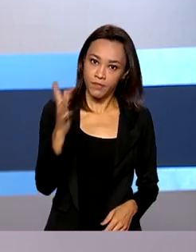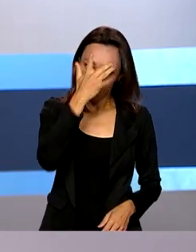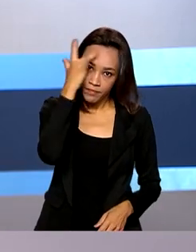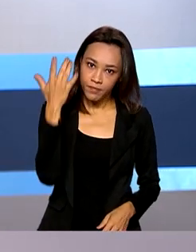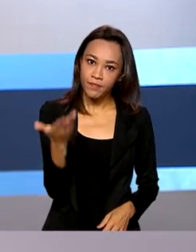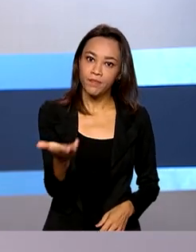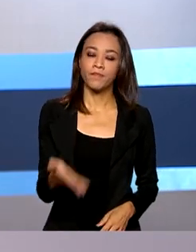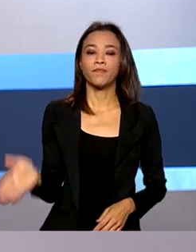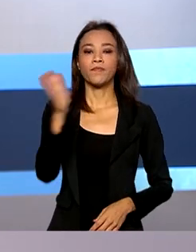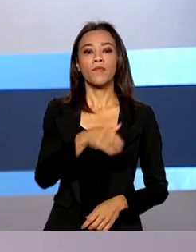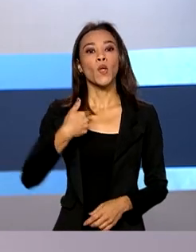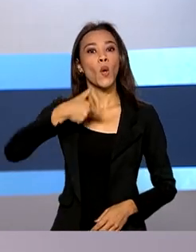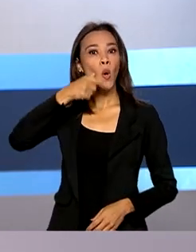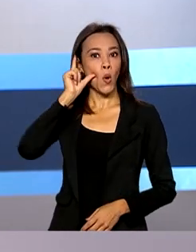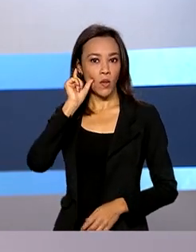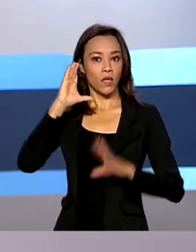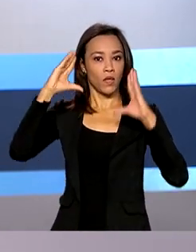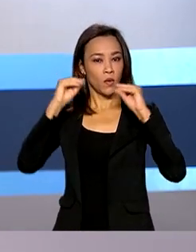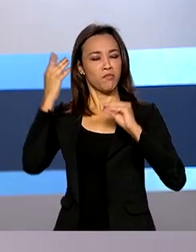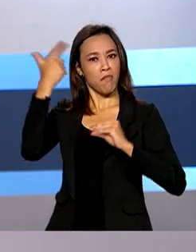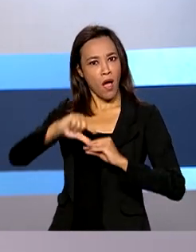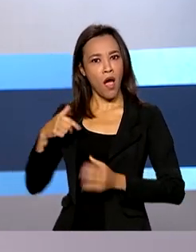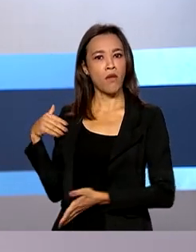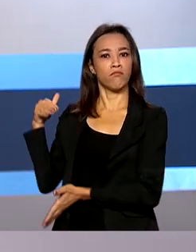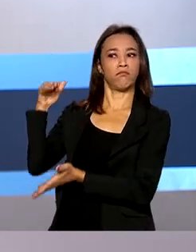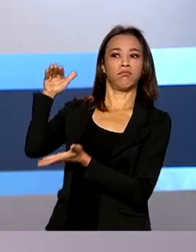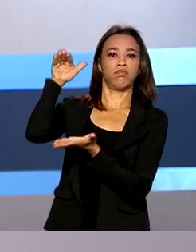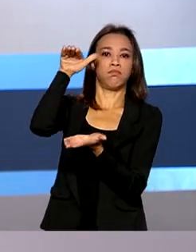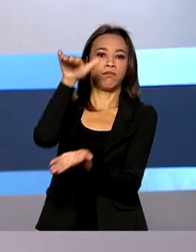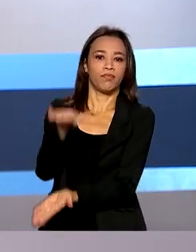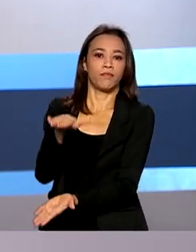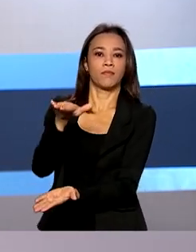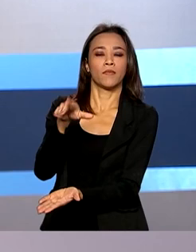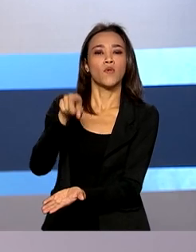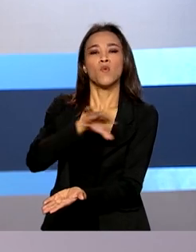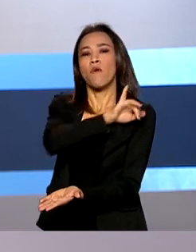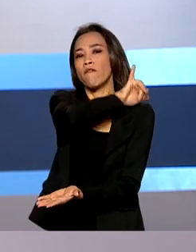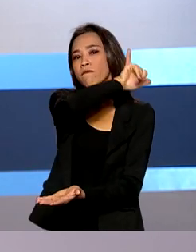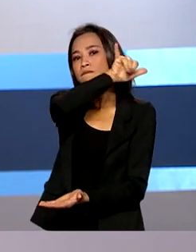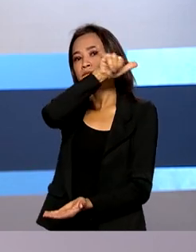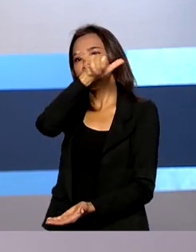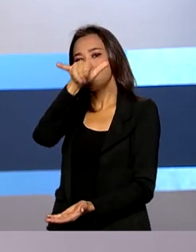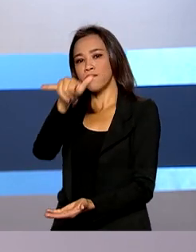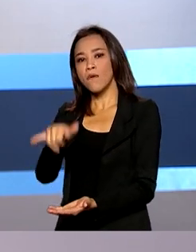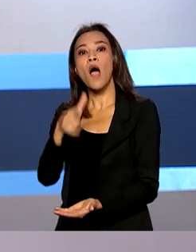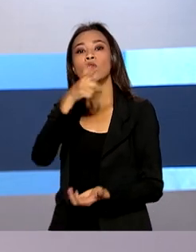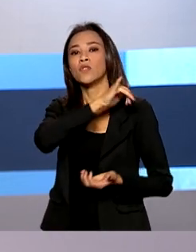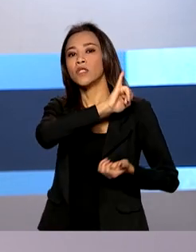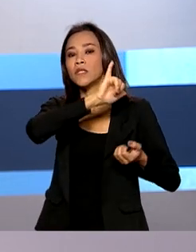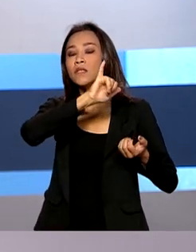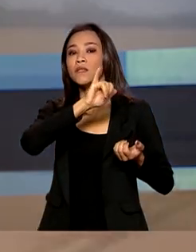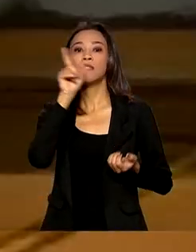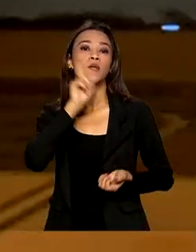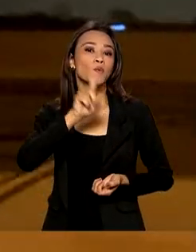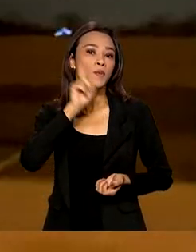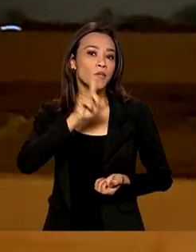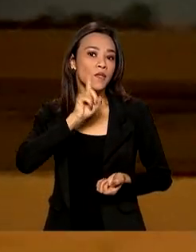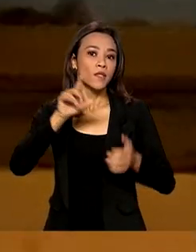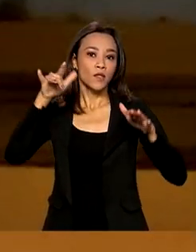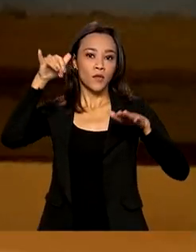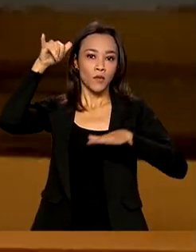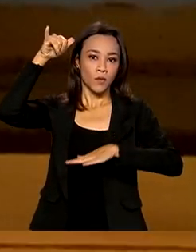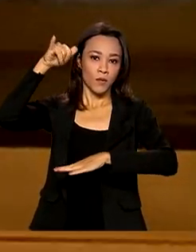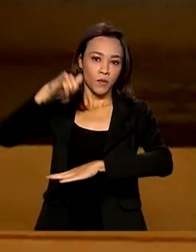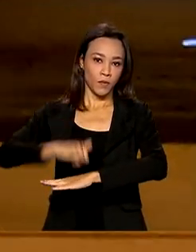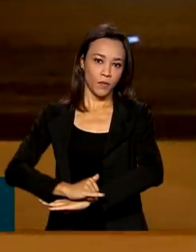e chegaram ontem à noite mais vacinas contra o vídeo 19 um avião vindo de Miami nos Estados Unidos pousou na